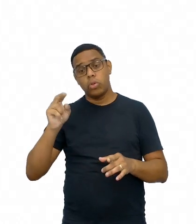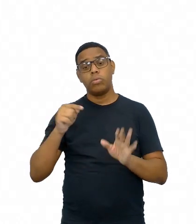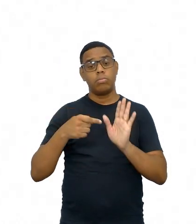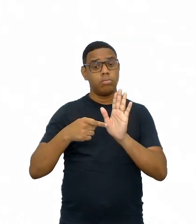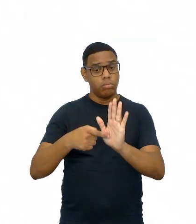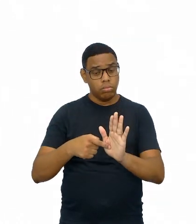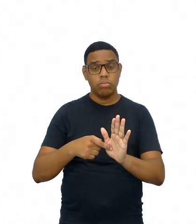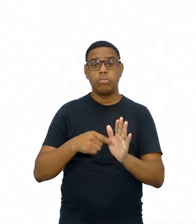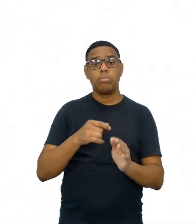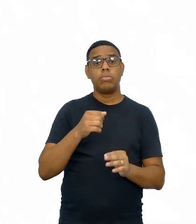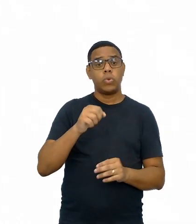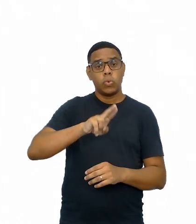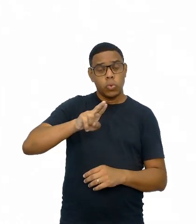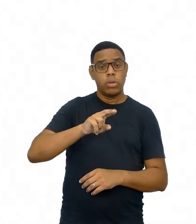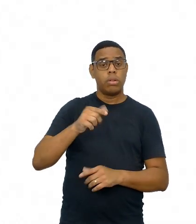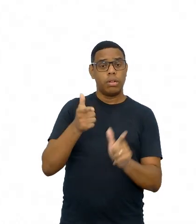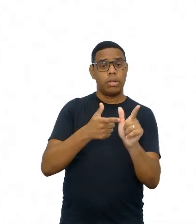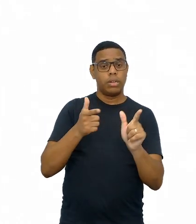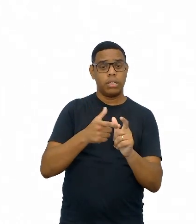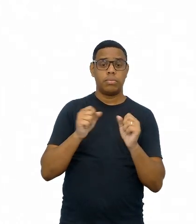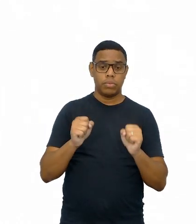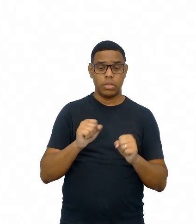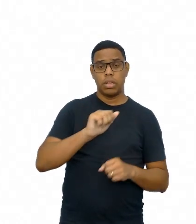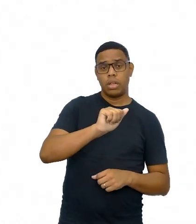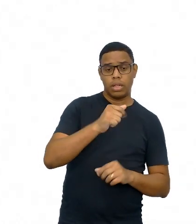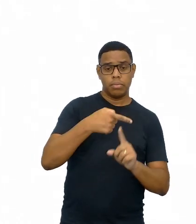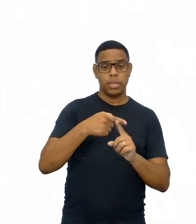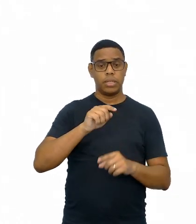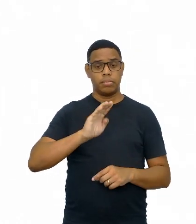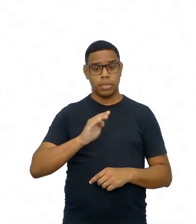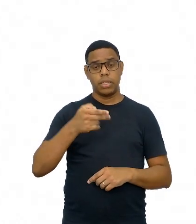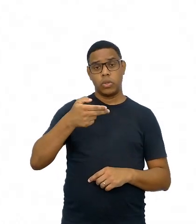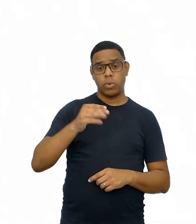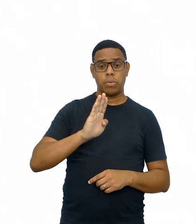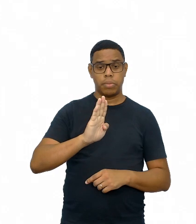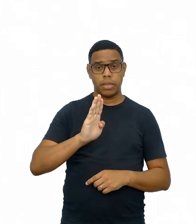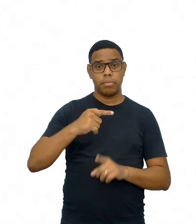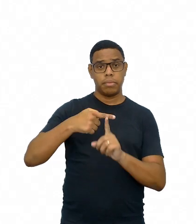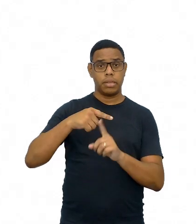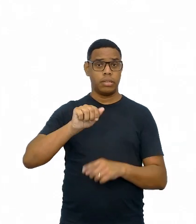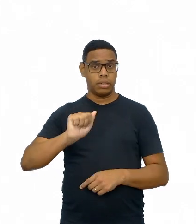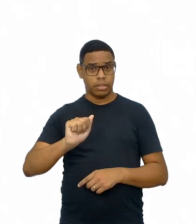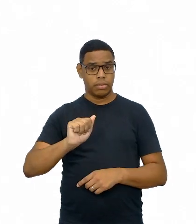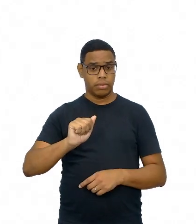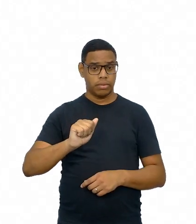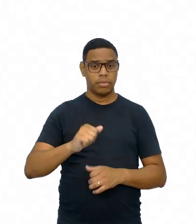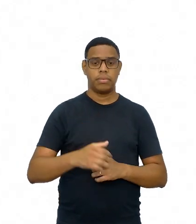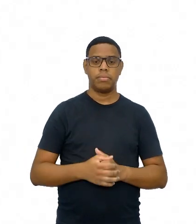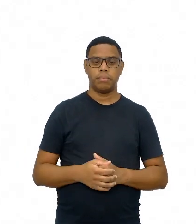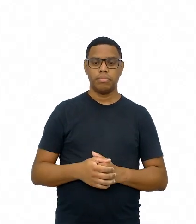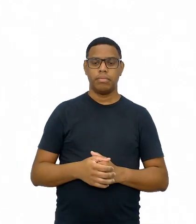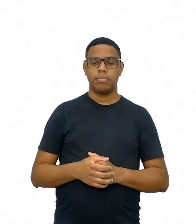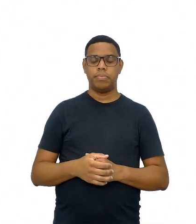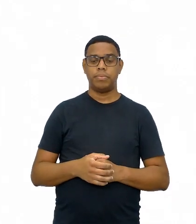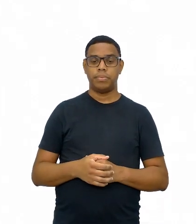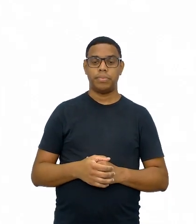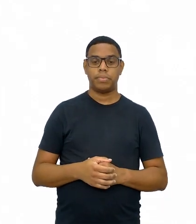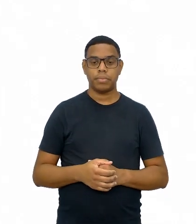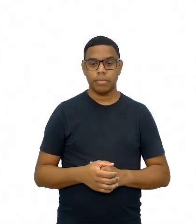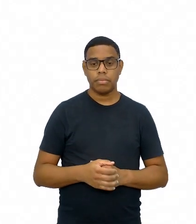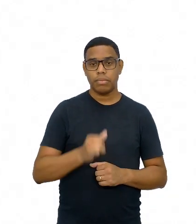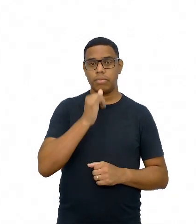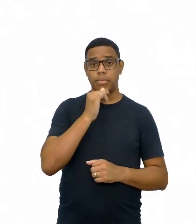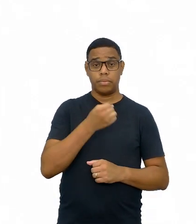forma genérica com as letras. A mais B é igual a B mais A. Então, vamos para o